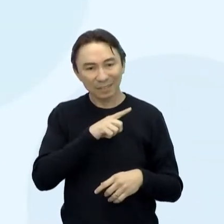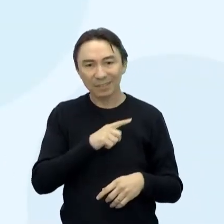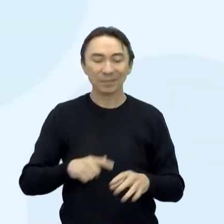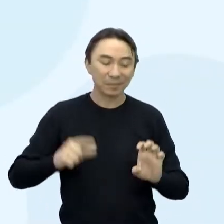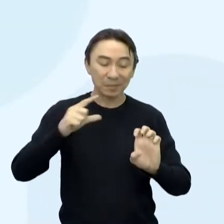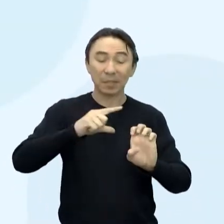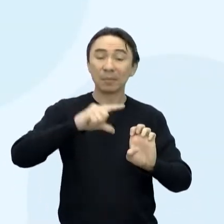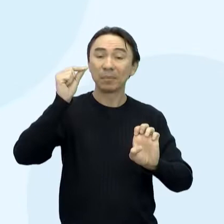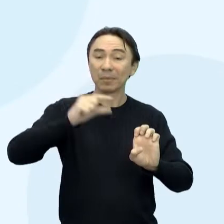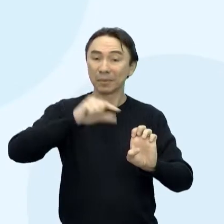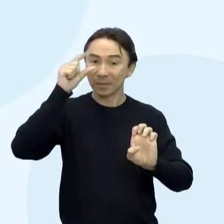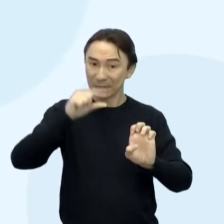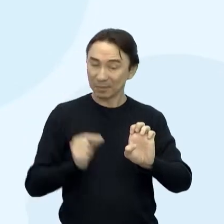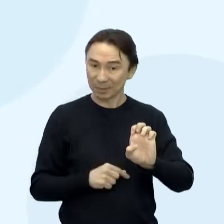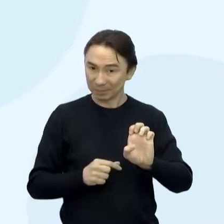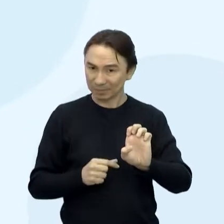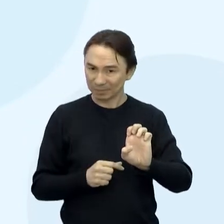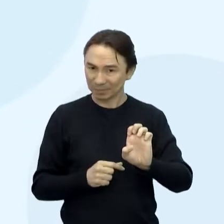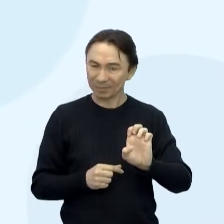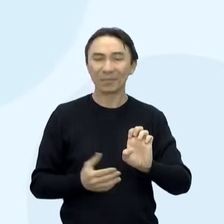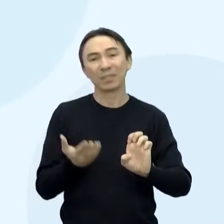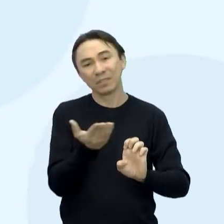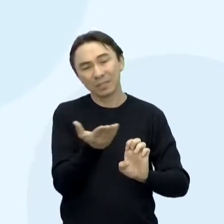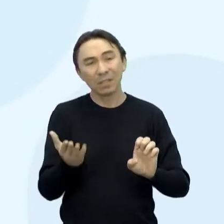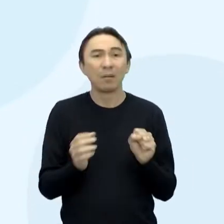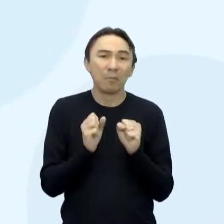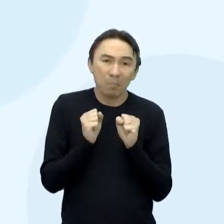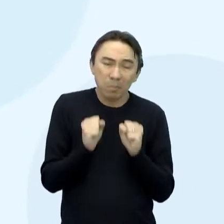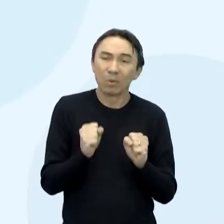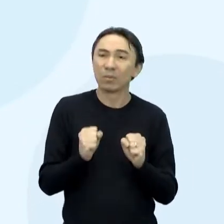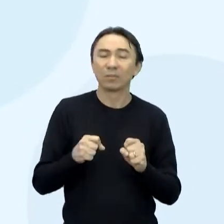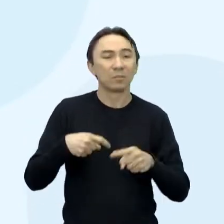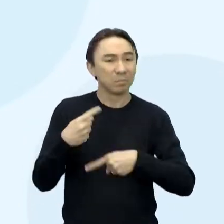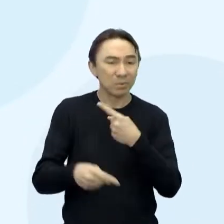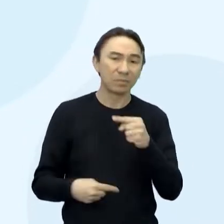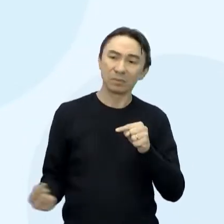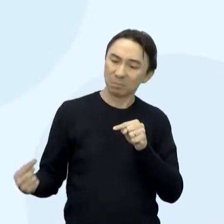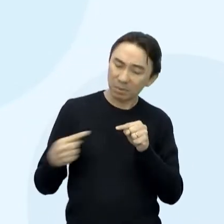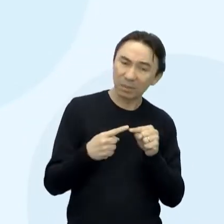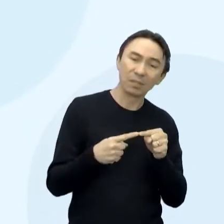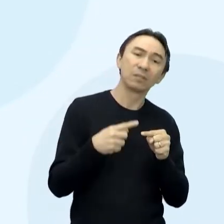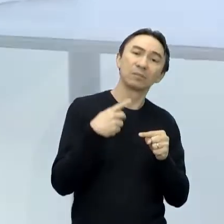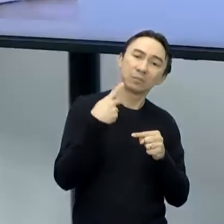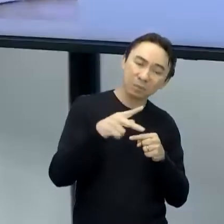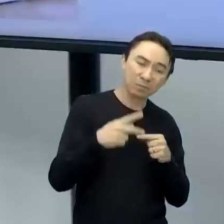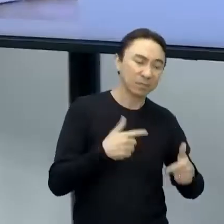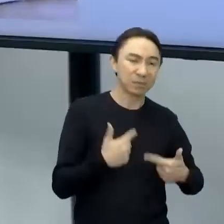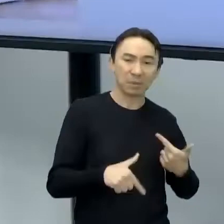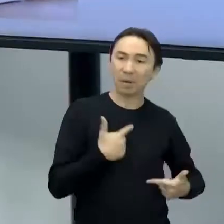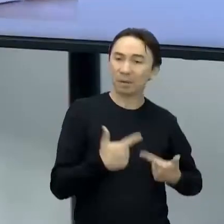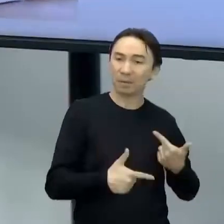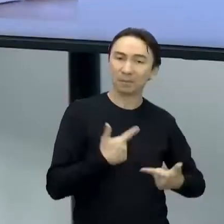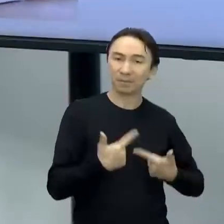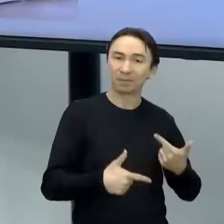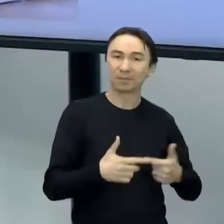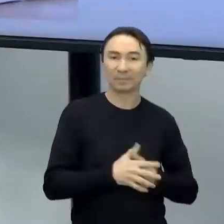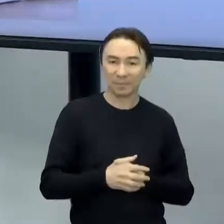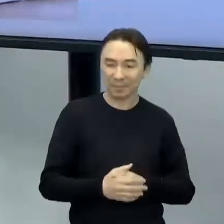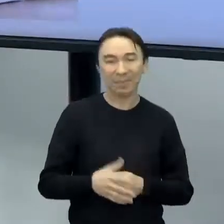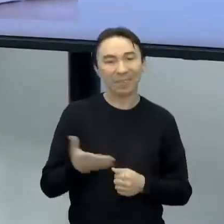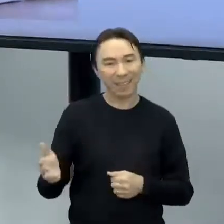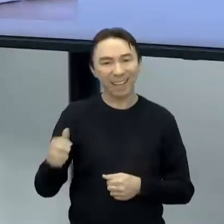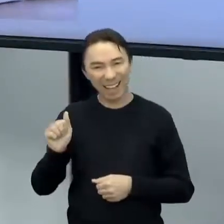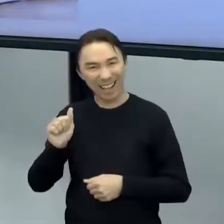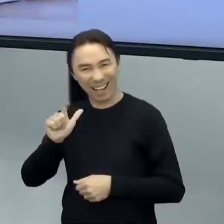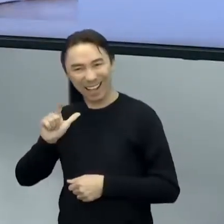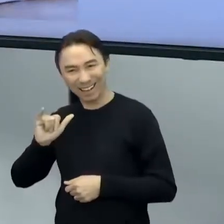você pode depois utilizar para trabalhar. Olha aqui a Alice falando presente. Ai, Alice, eu li